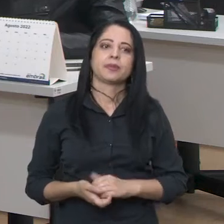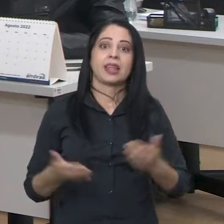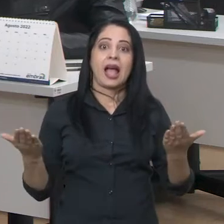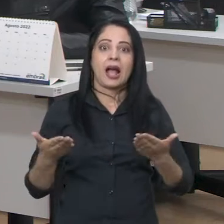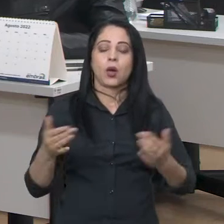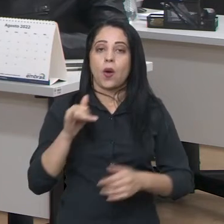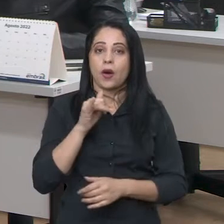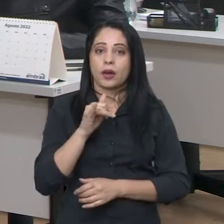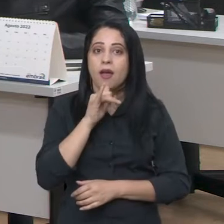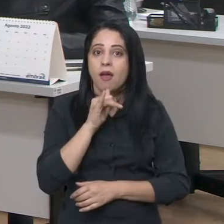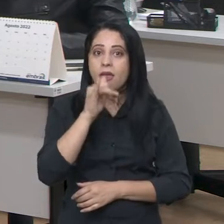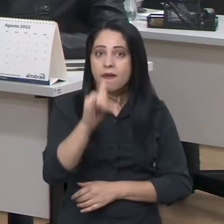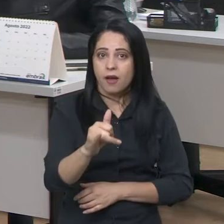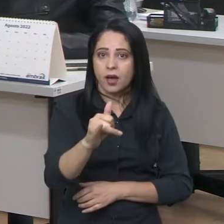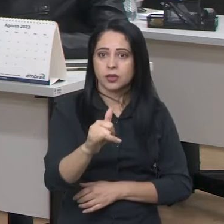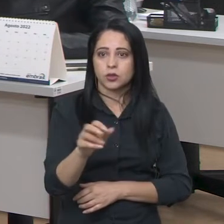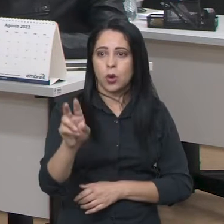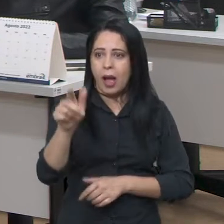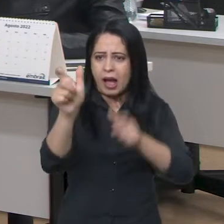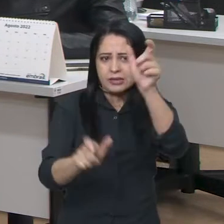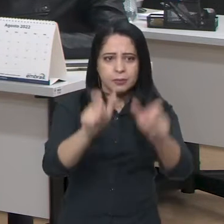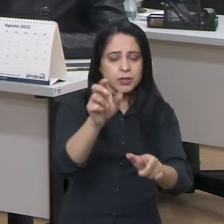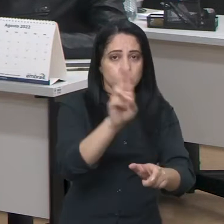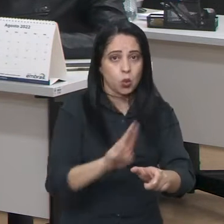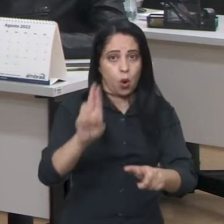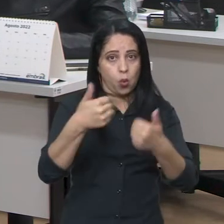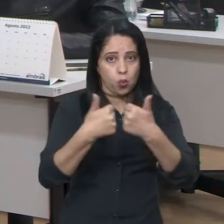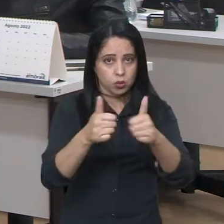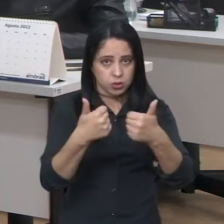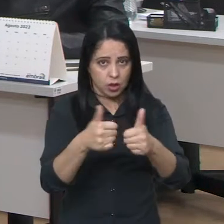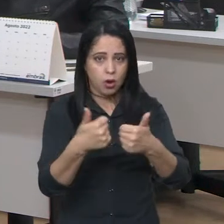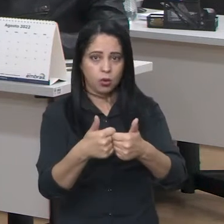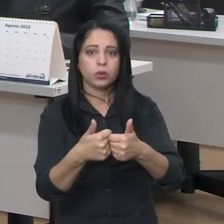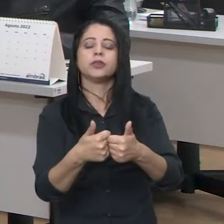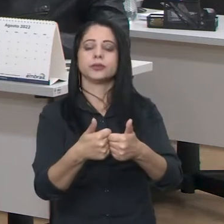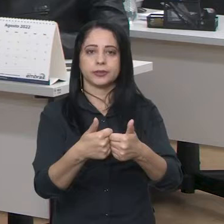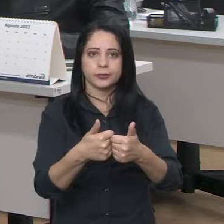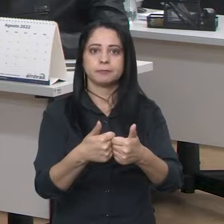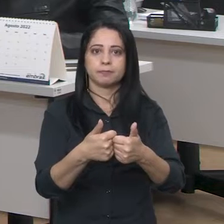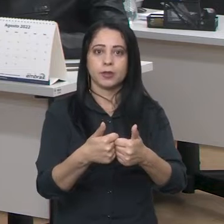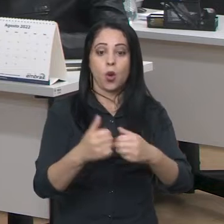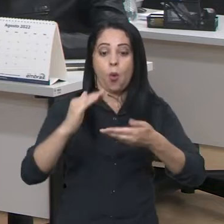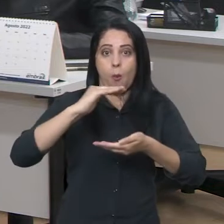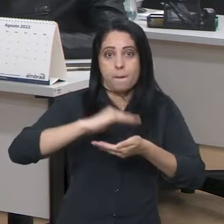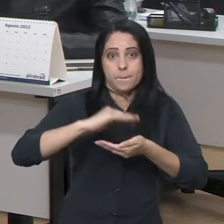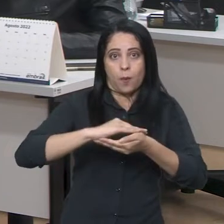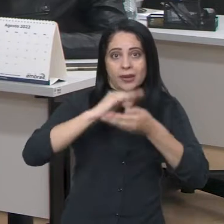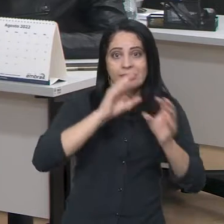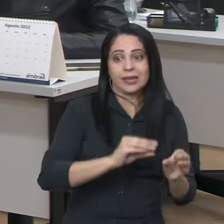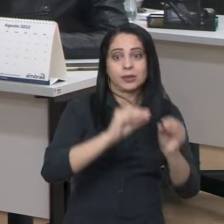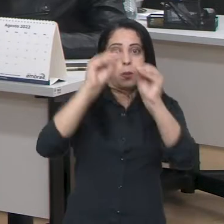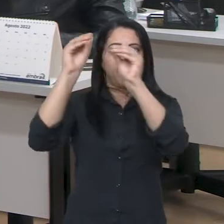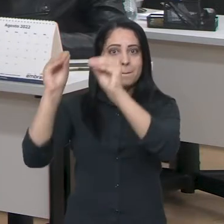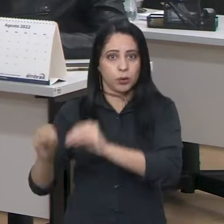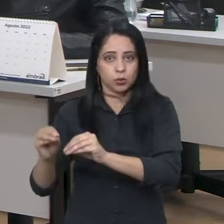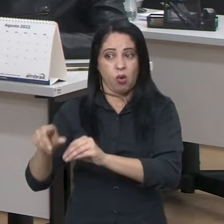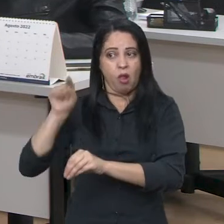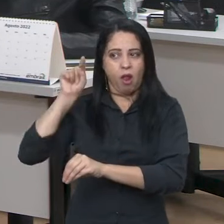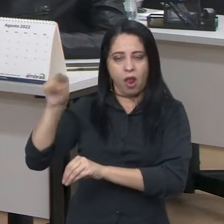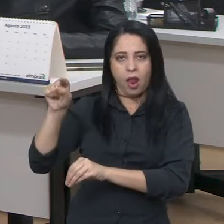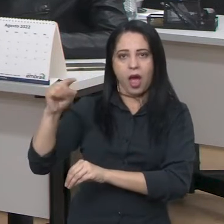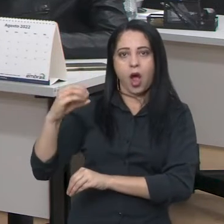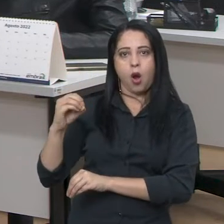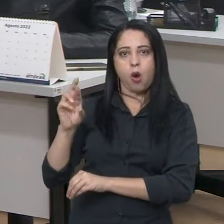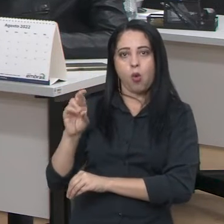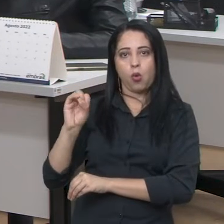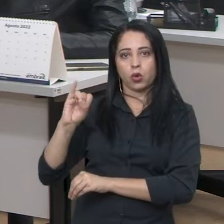e agora um recado importante para quem utiliza o transporte público aqui de São José com a mudança do endereço do Poupa Tempo que foi lá